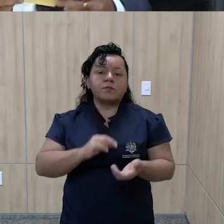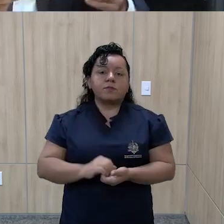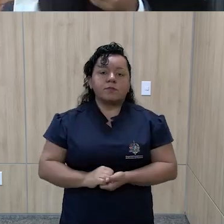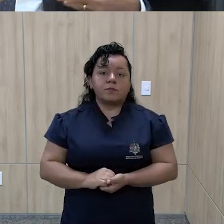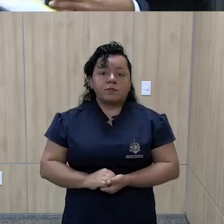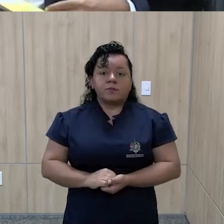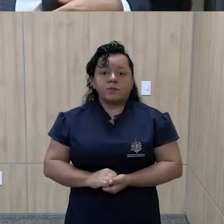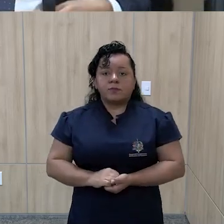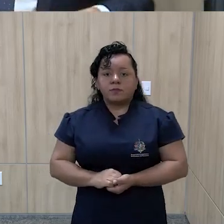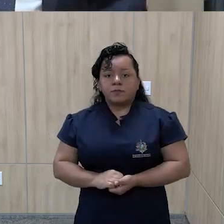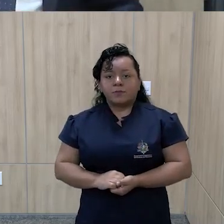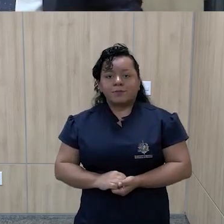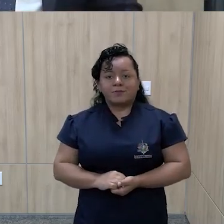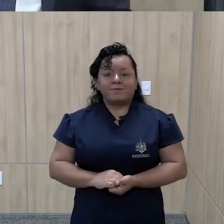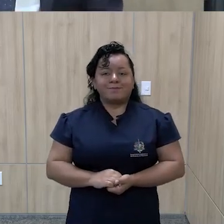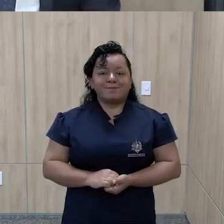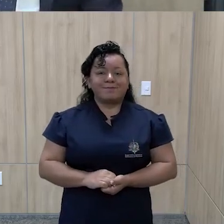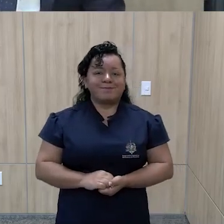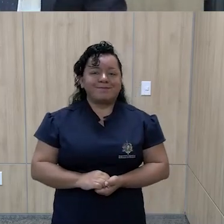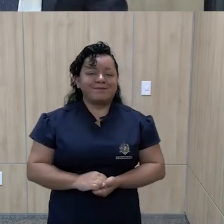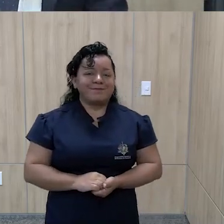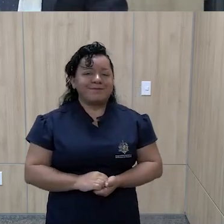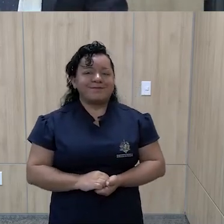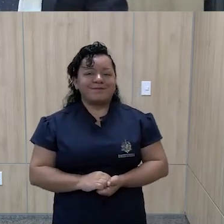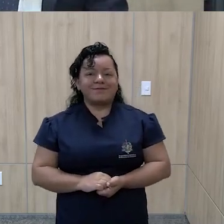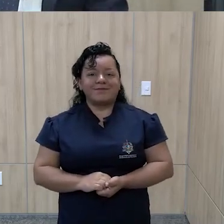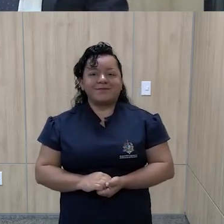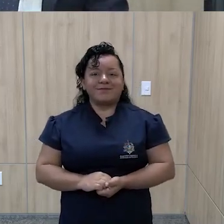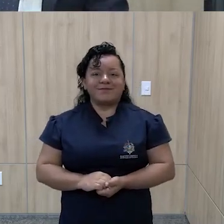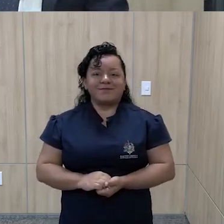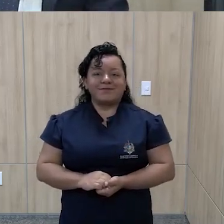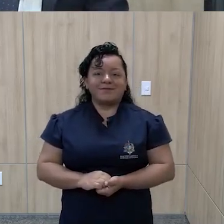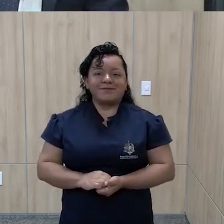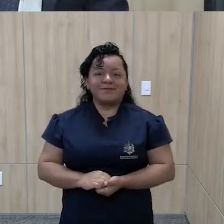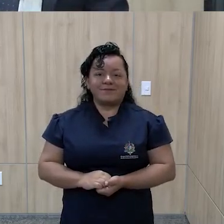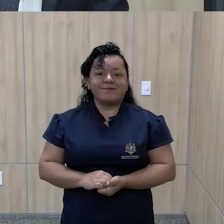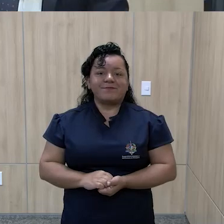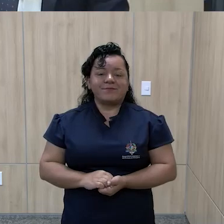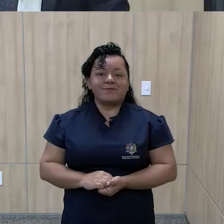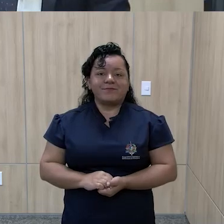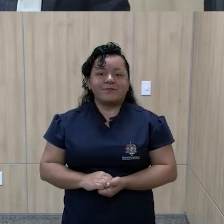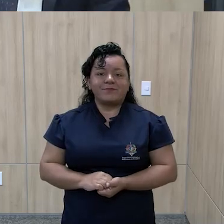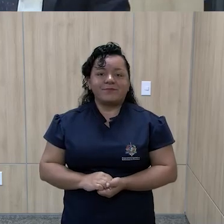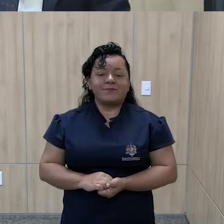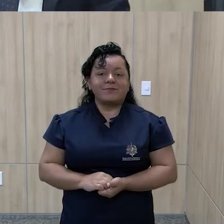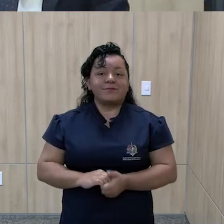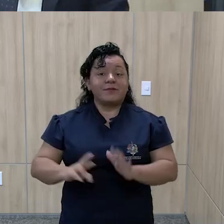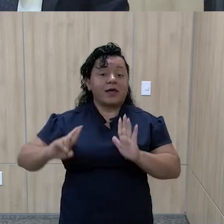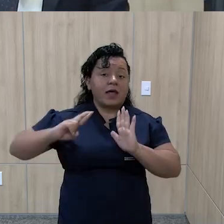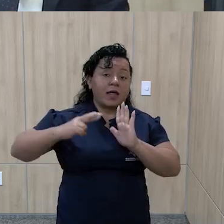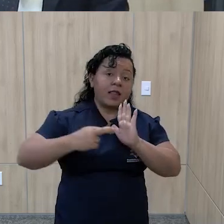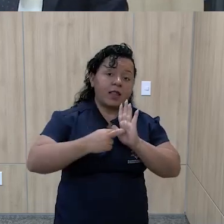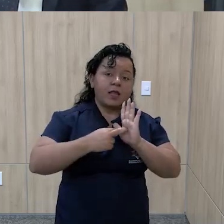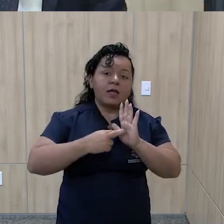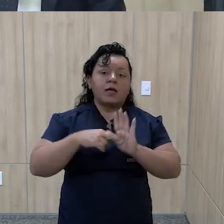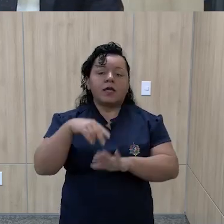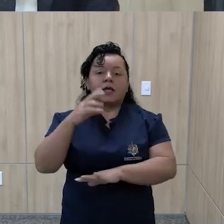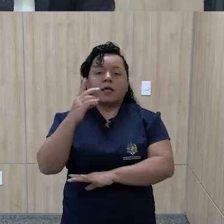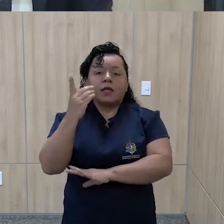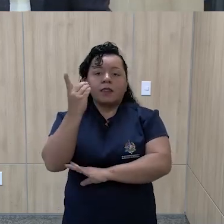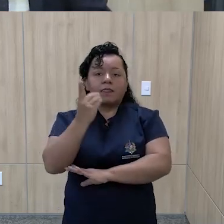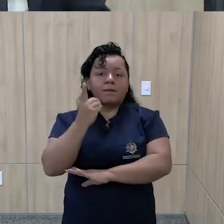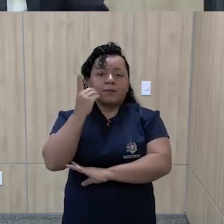Providência só me ajuda na pronúncia se dizia a relatoria